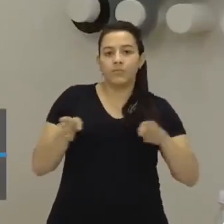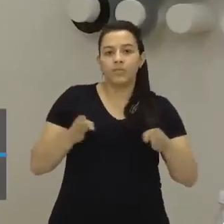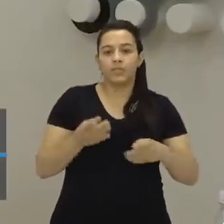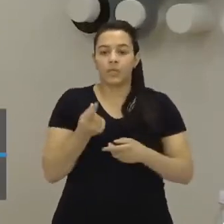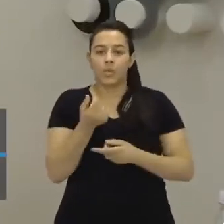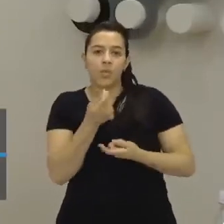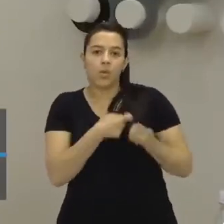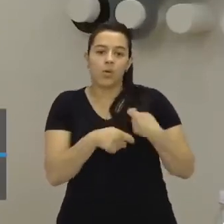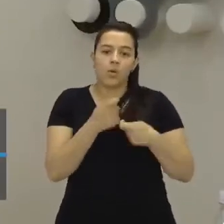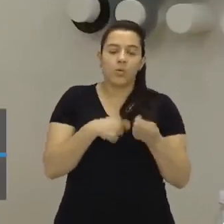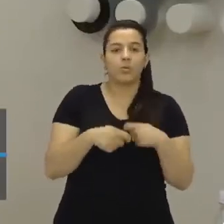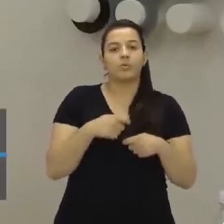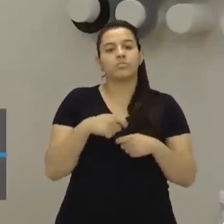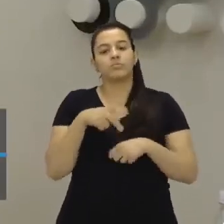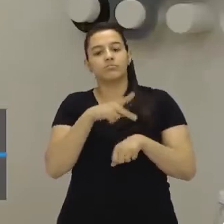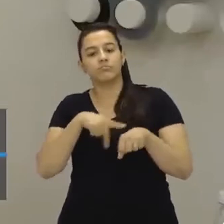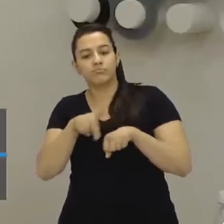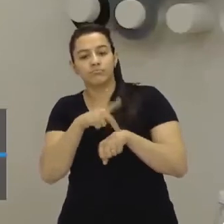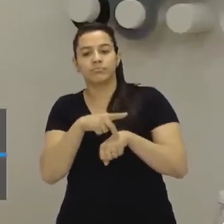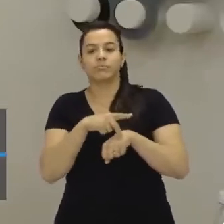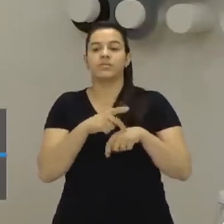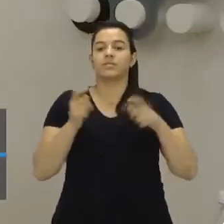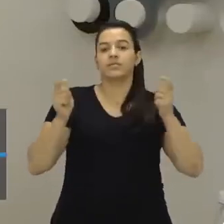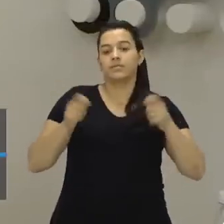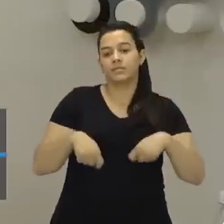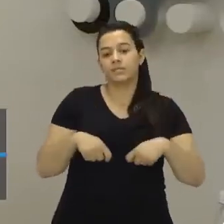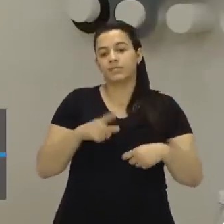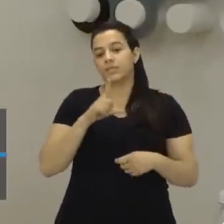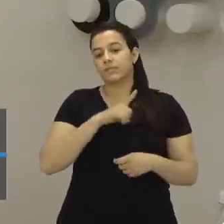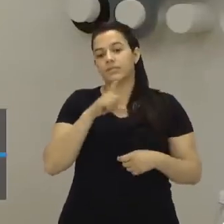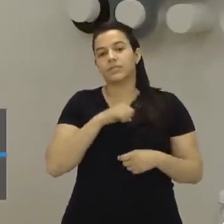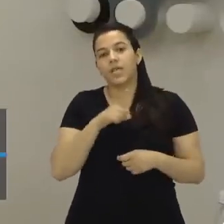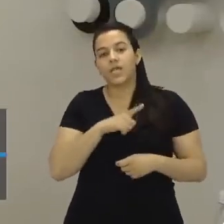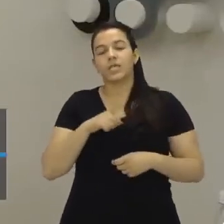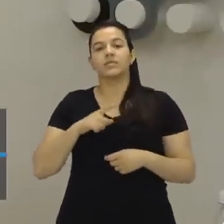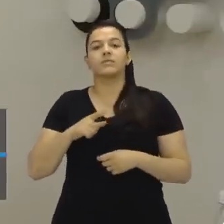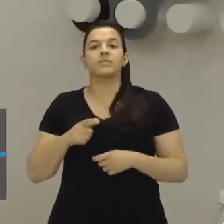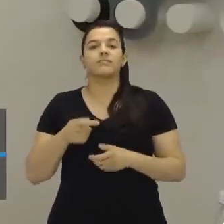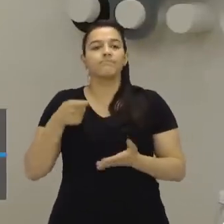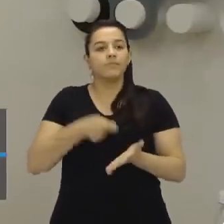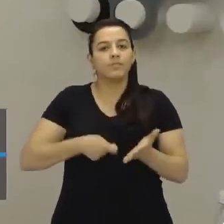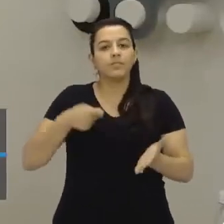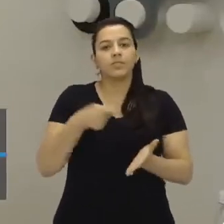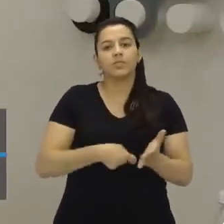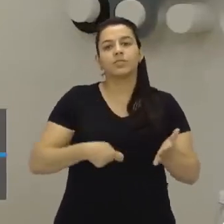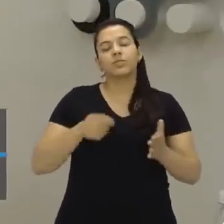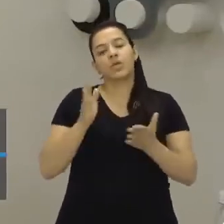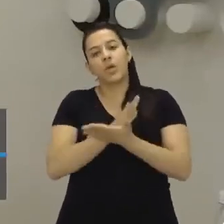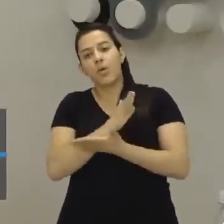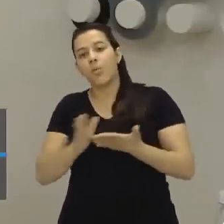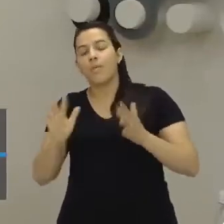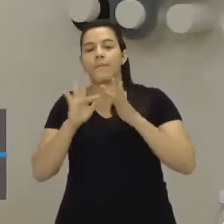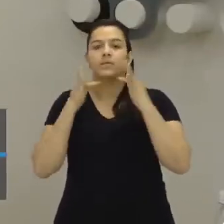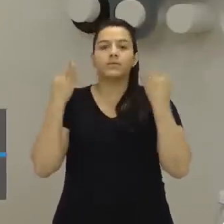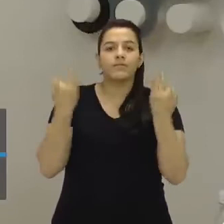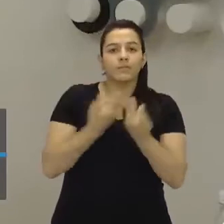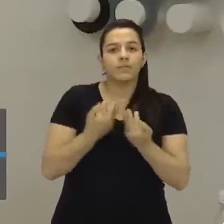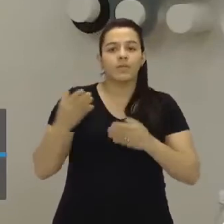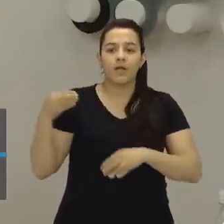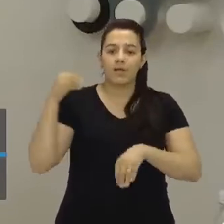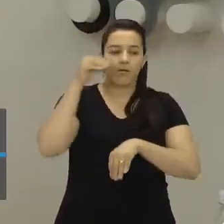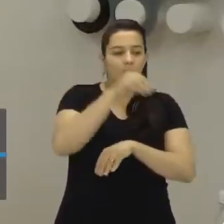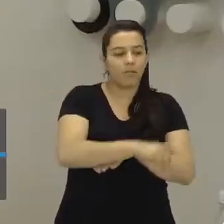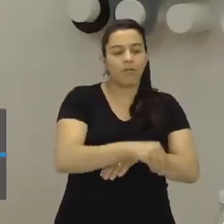país tem possibilitado, ou seja, tem exigido que algumas famílias coloquem as